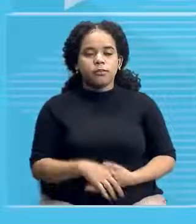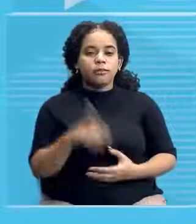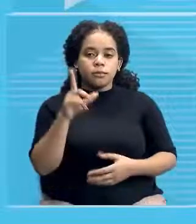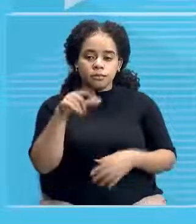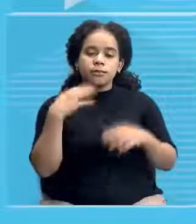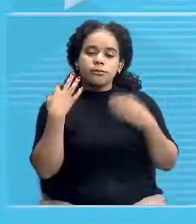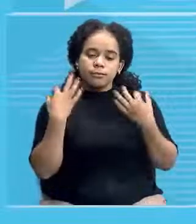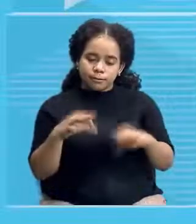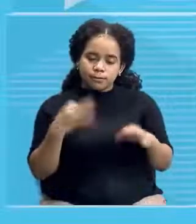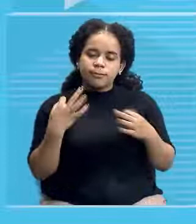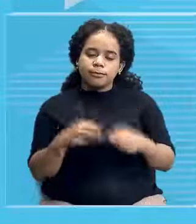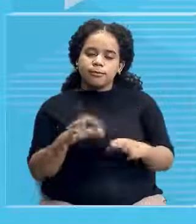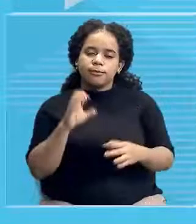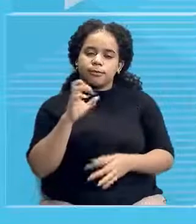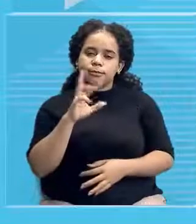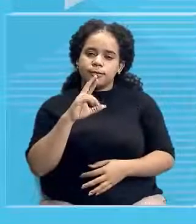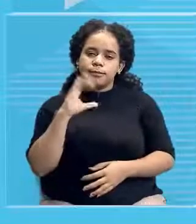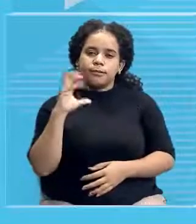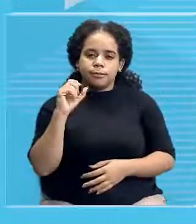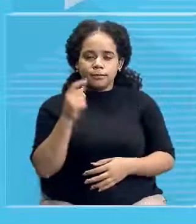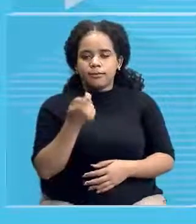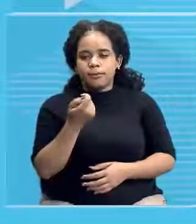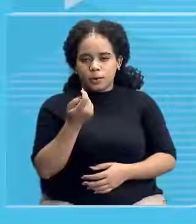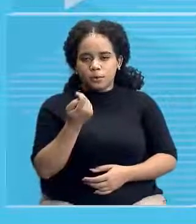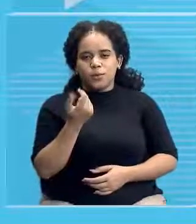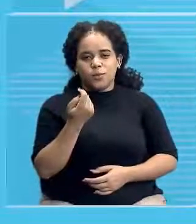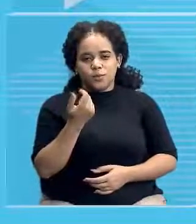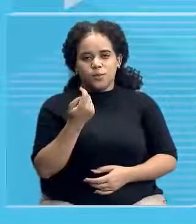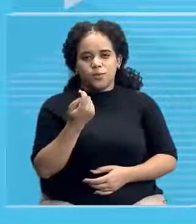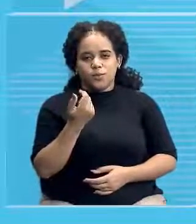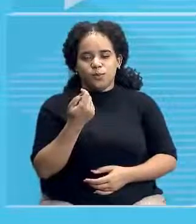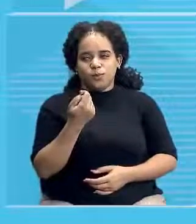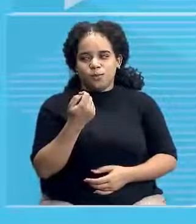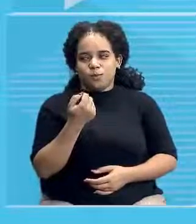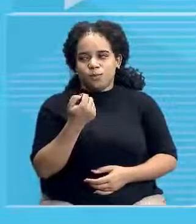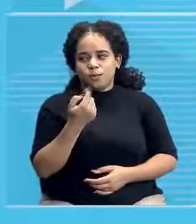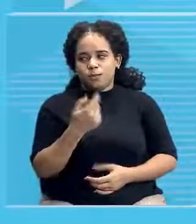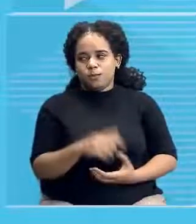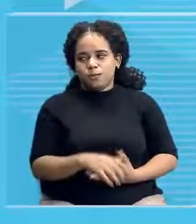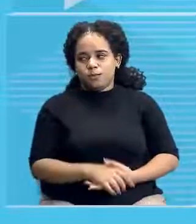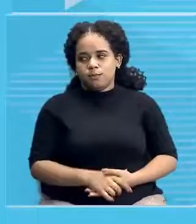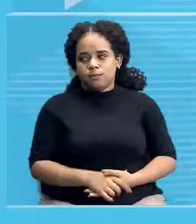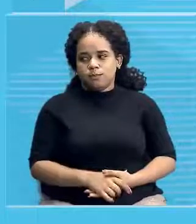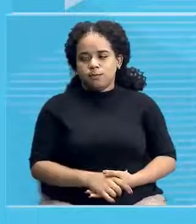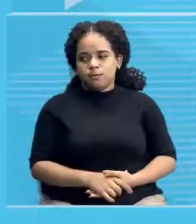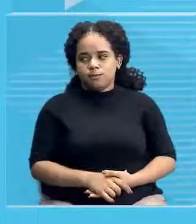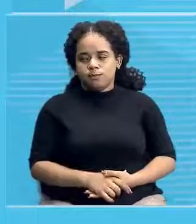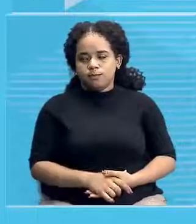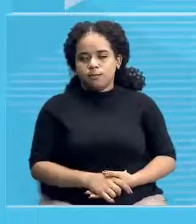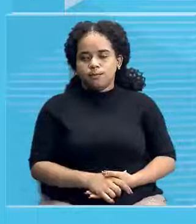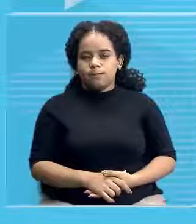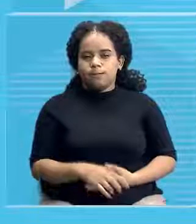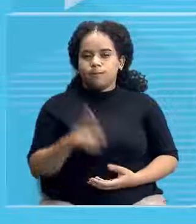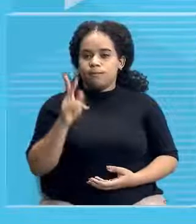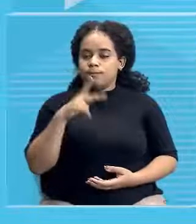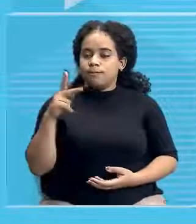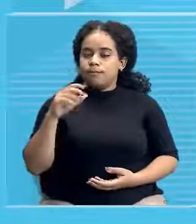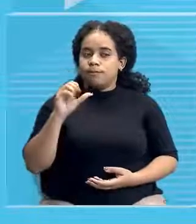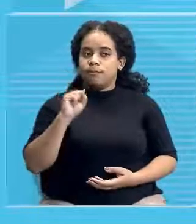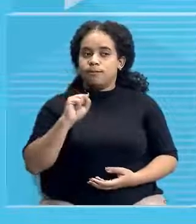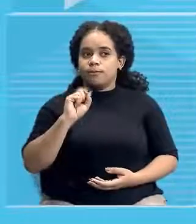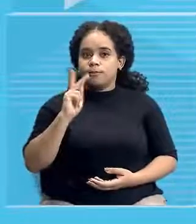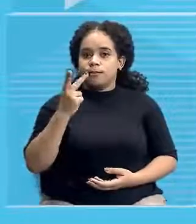Exatamente, Érica, é muito pouco. É muito pouco. Professora Sheila diz